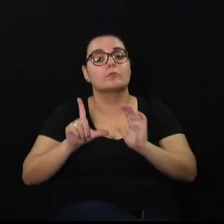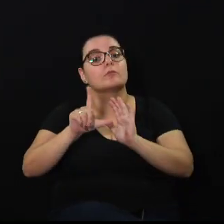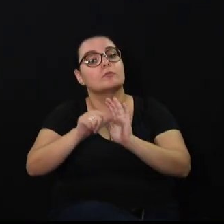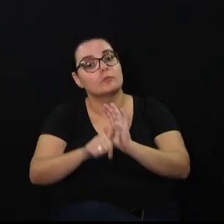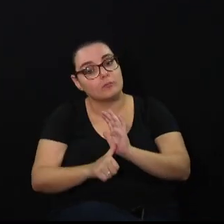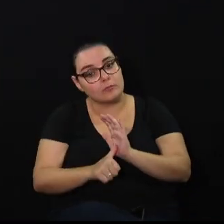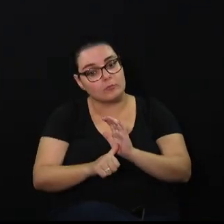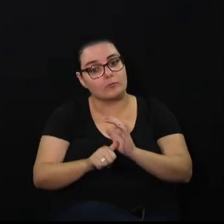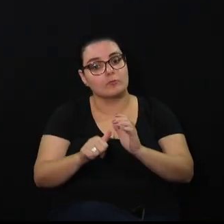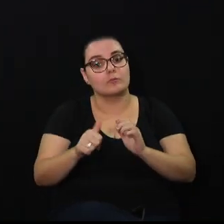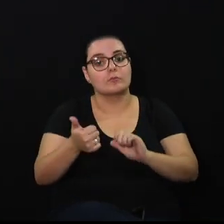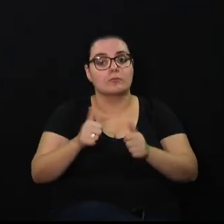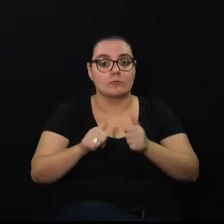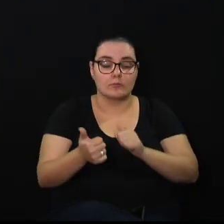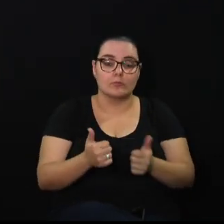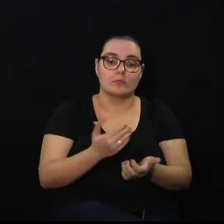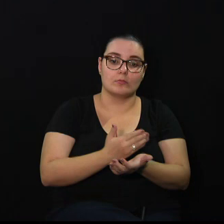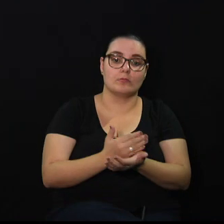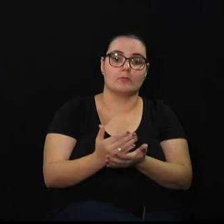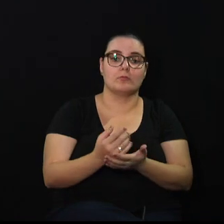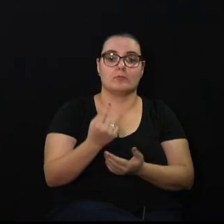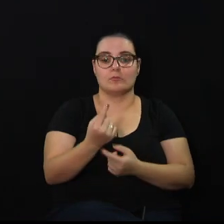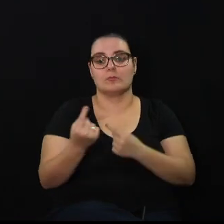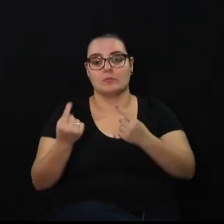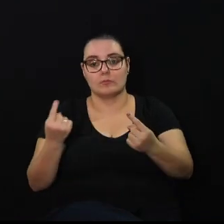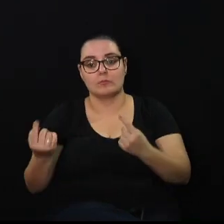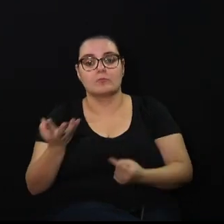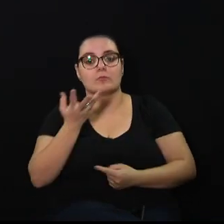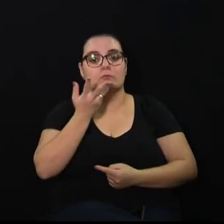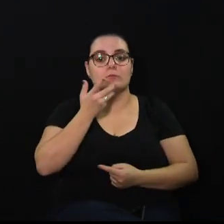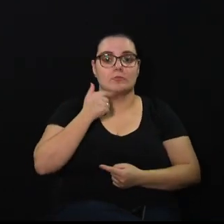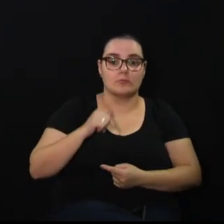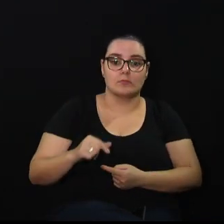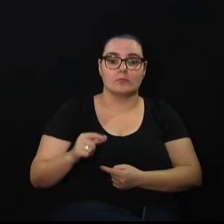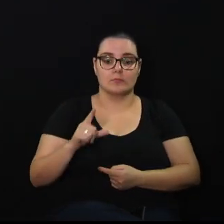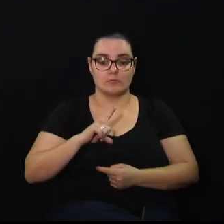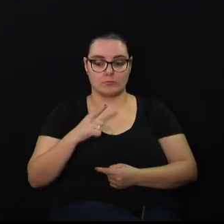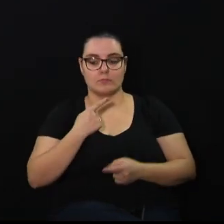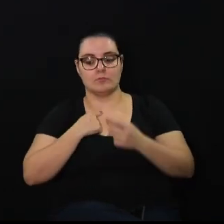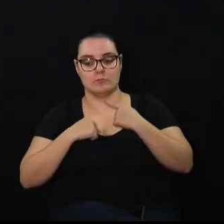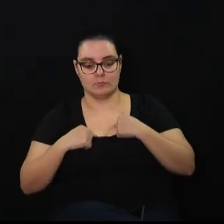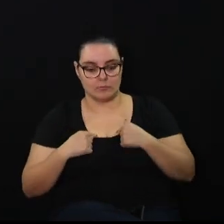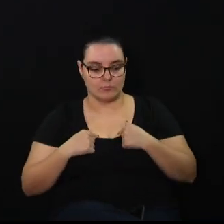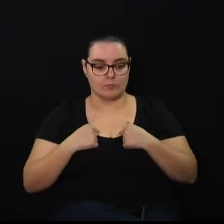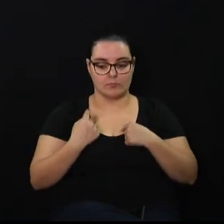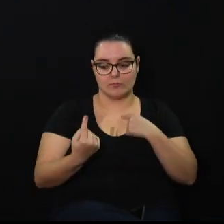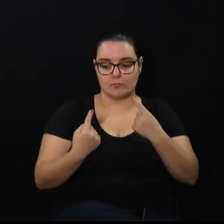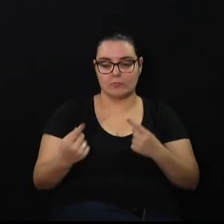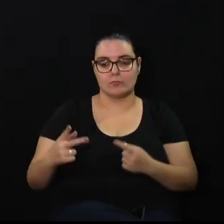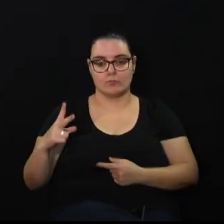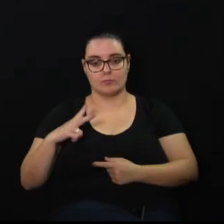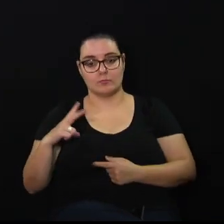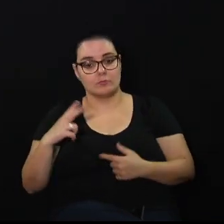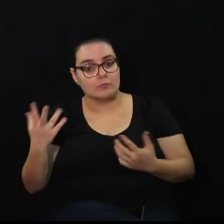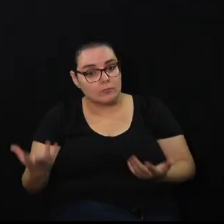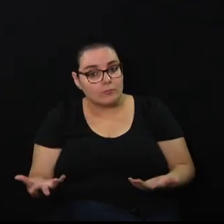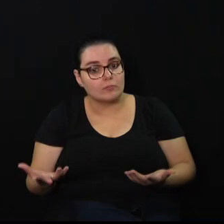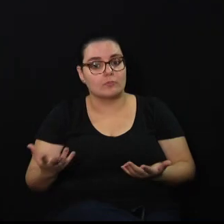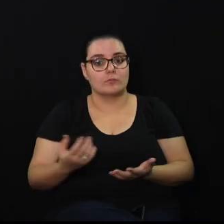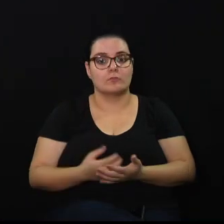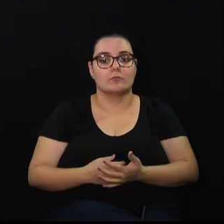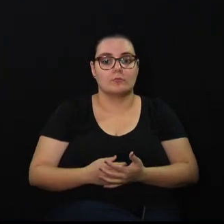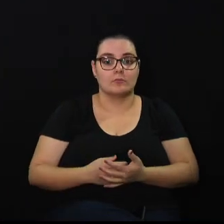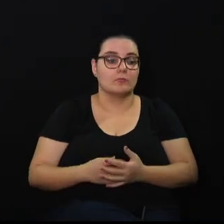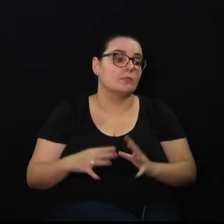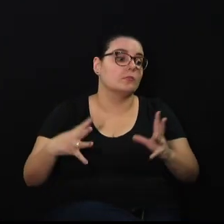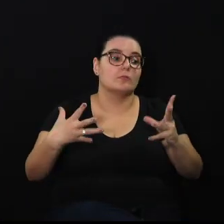que cada criança tem a sua necessidade têm as suas individualidades não adianta a gente achar que todas as crianças precisam de 40 horas